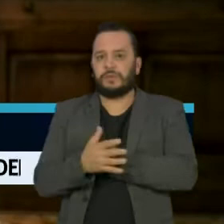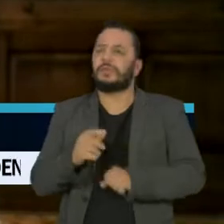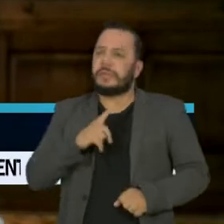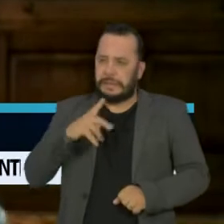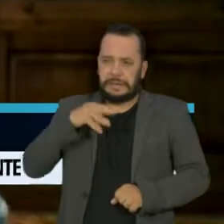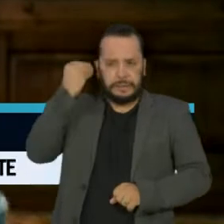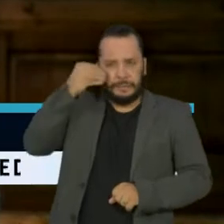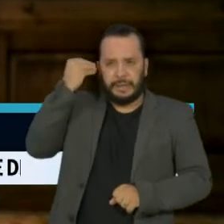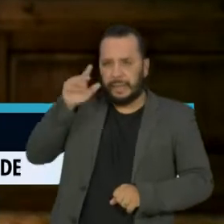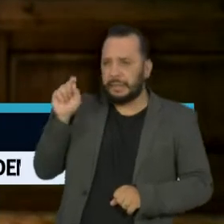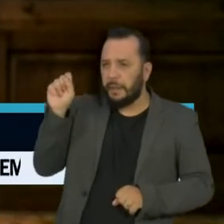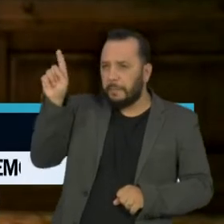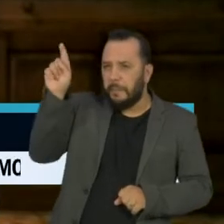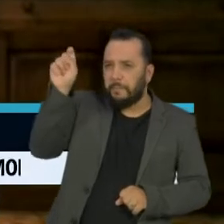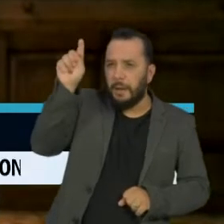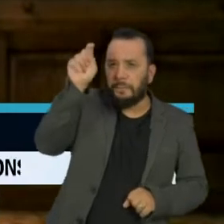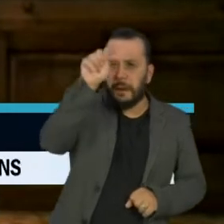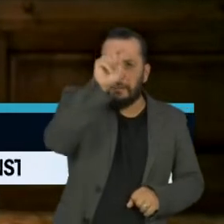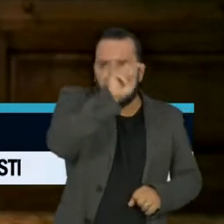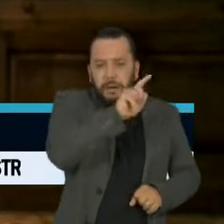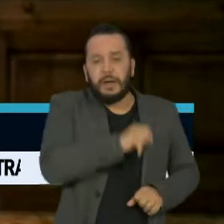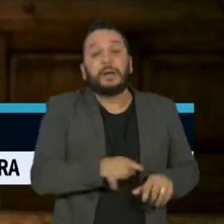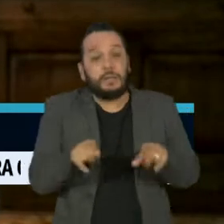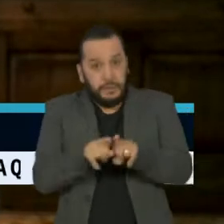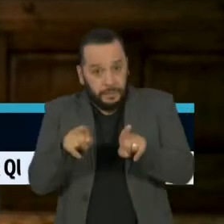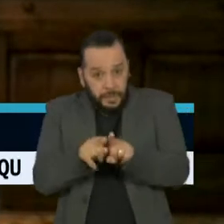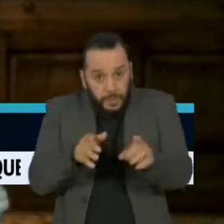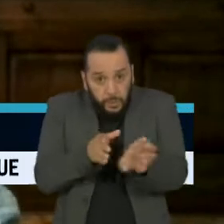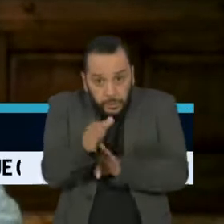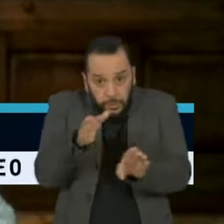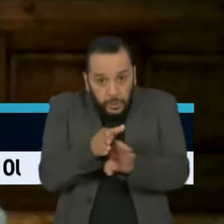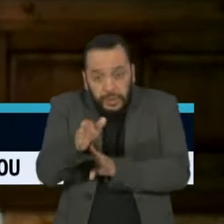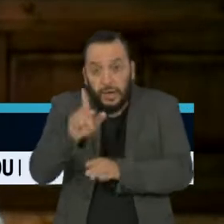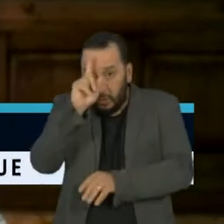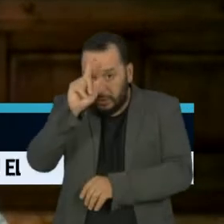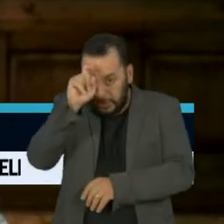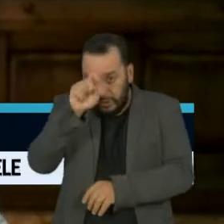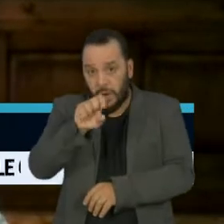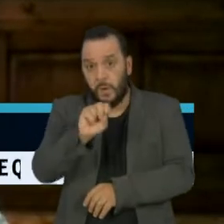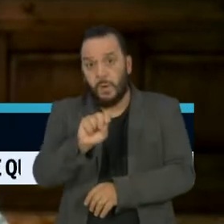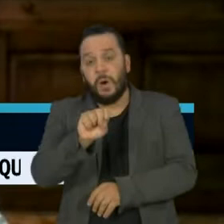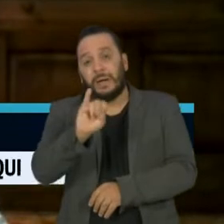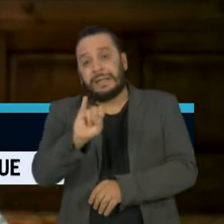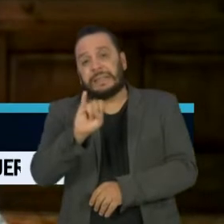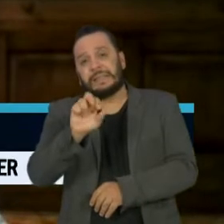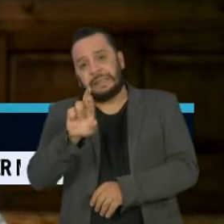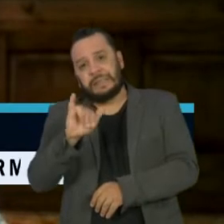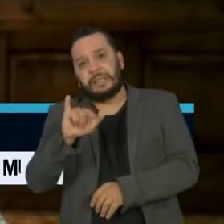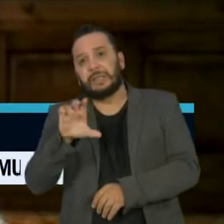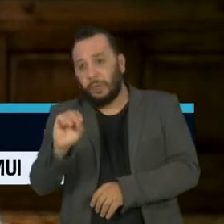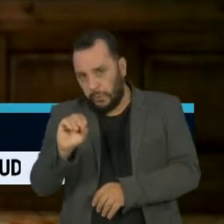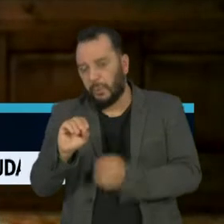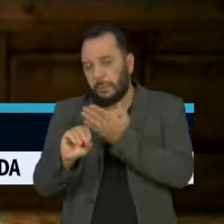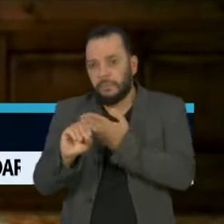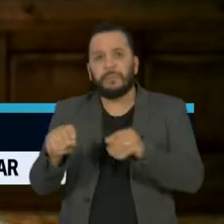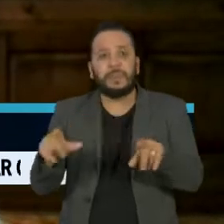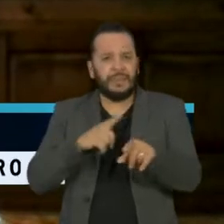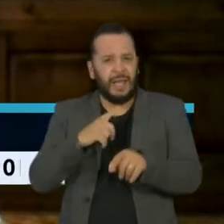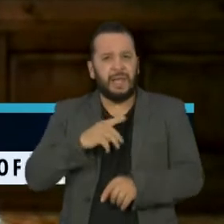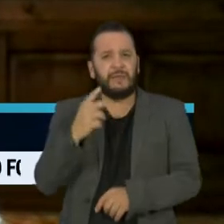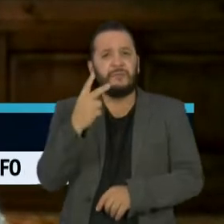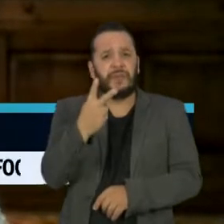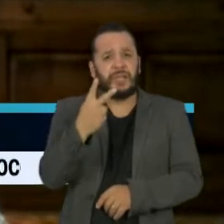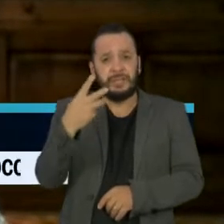internacionais e também uma consultoria a rede sírio-libanês conjunto elaboramos um protocolo de perder 23